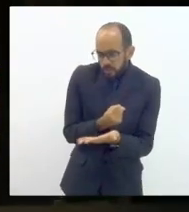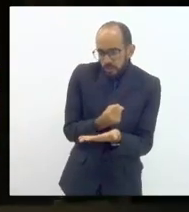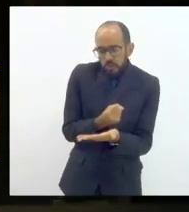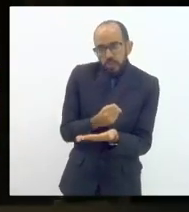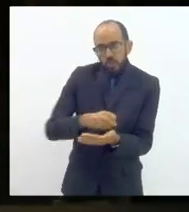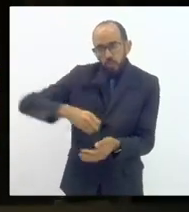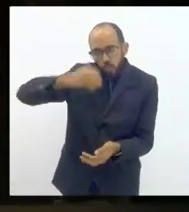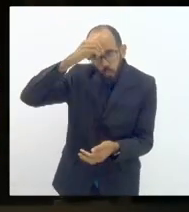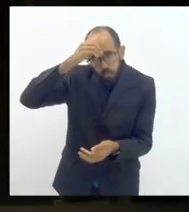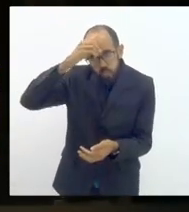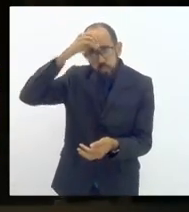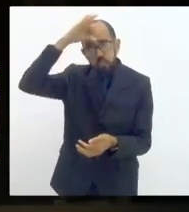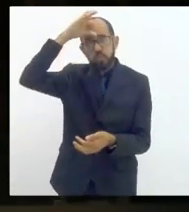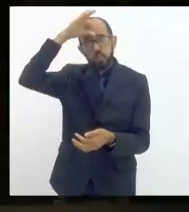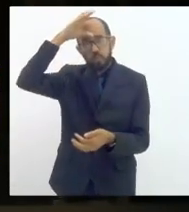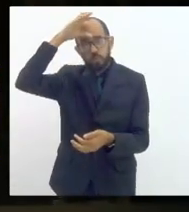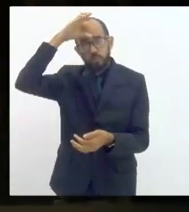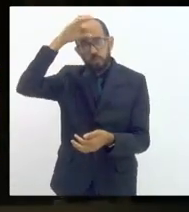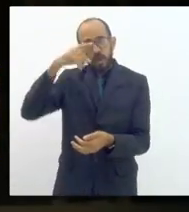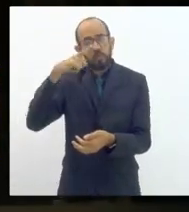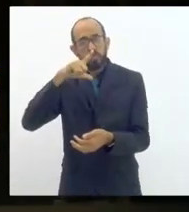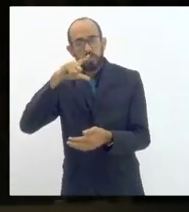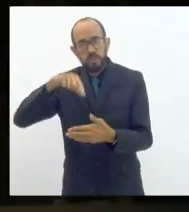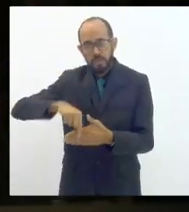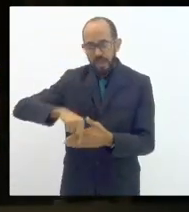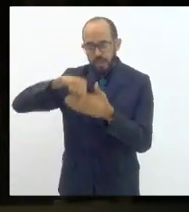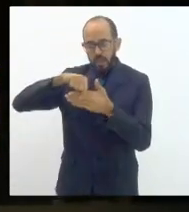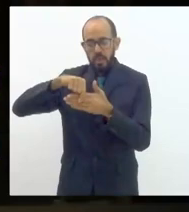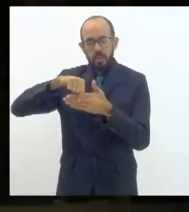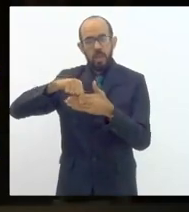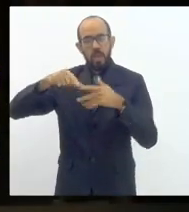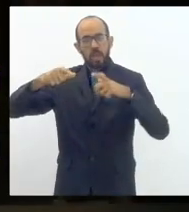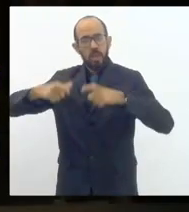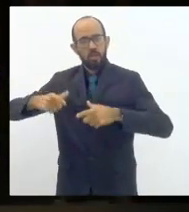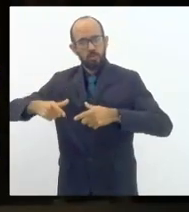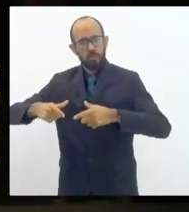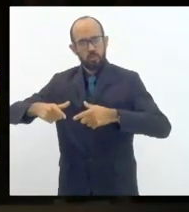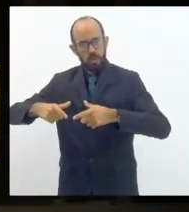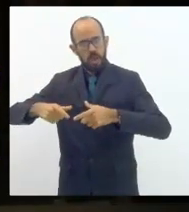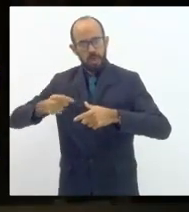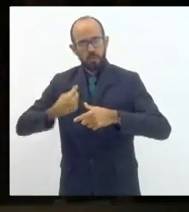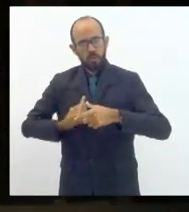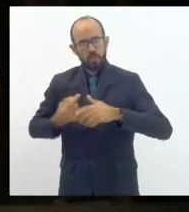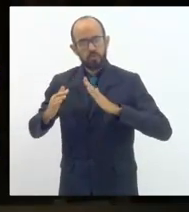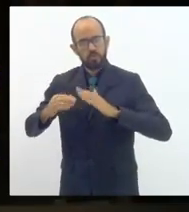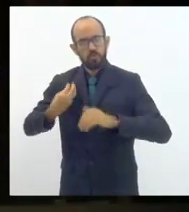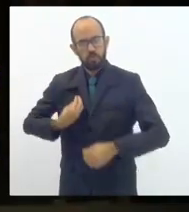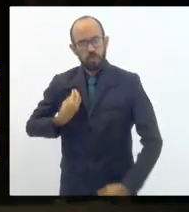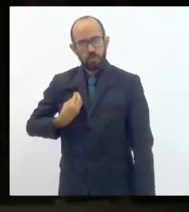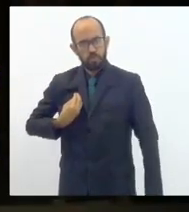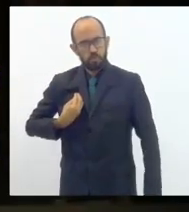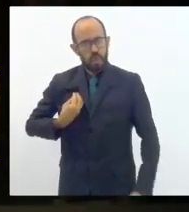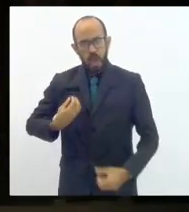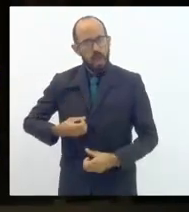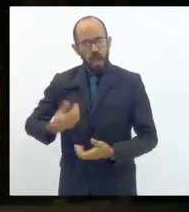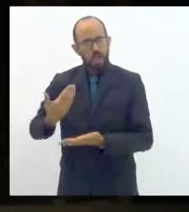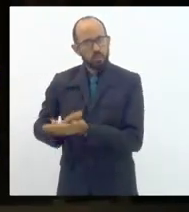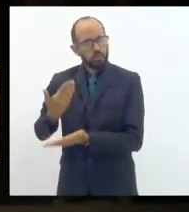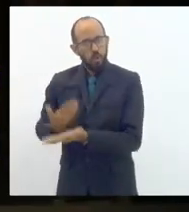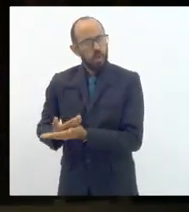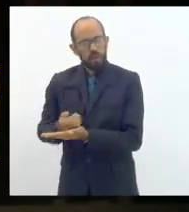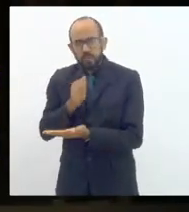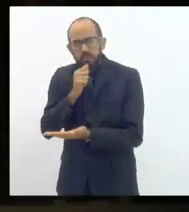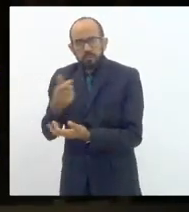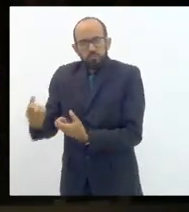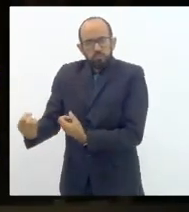uma forma de nos destacarmos onde nós vivemos. A escola não trabalha isso em nós, a